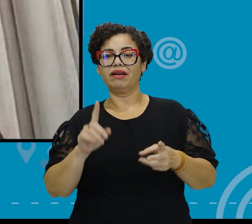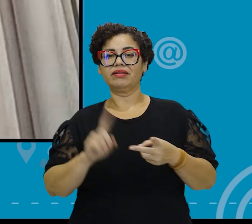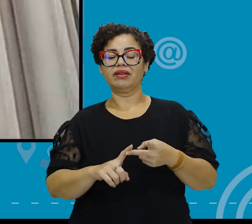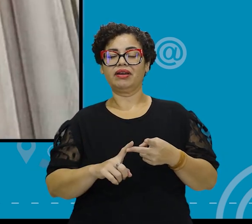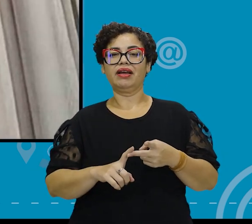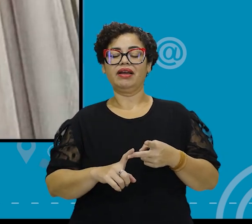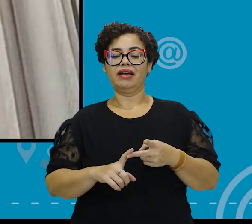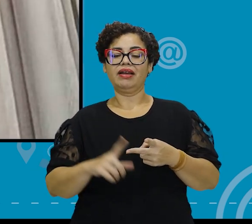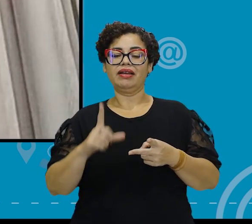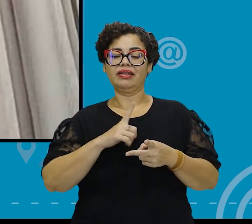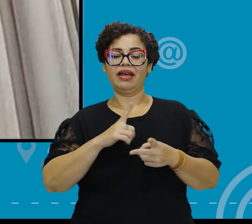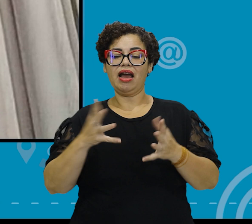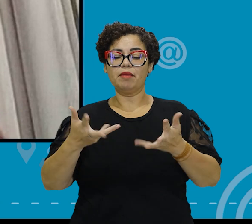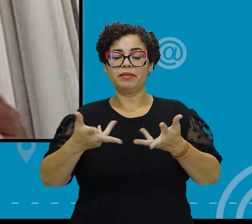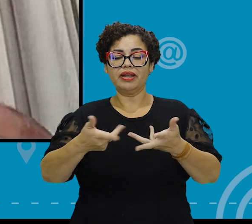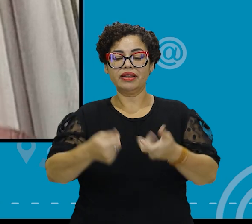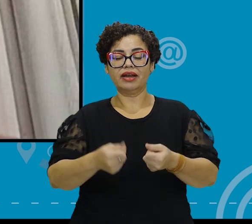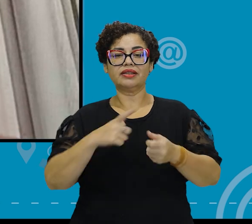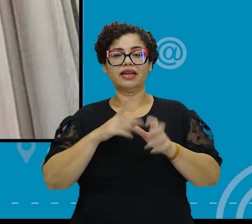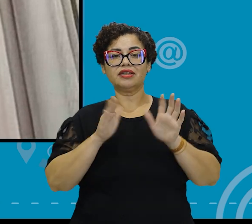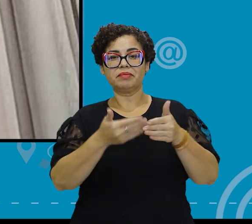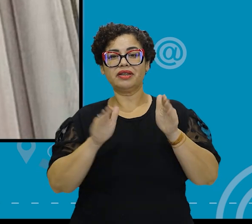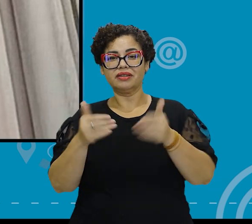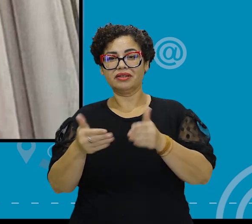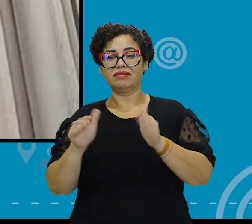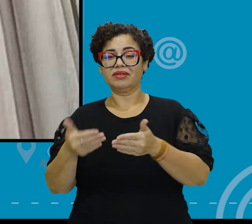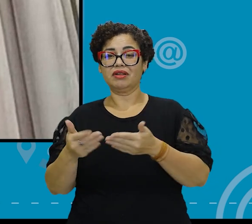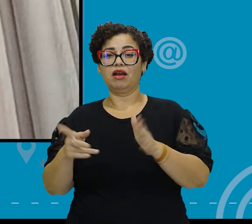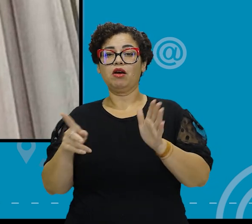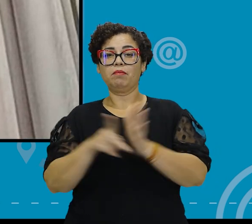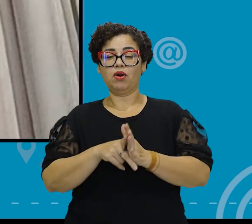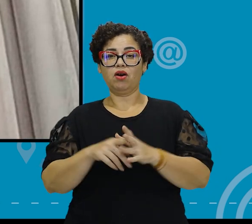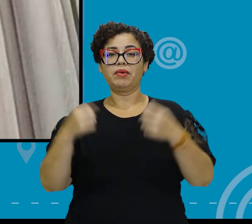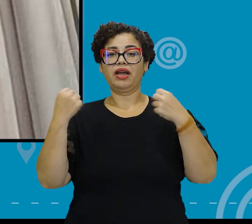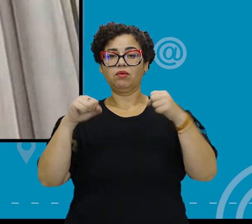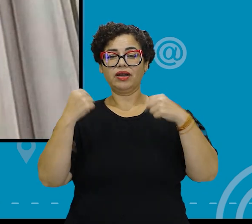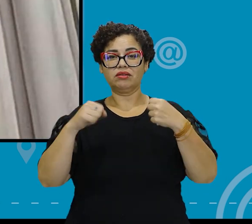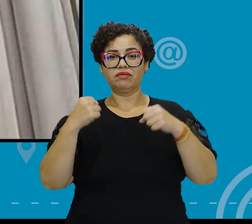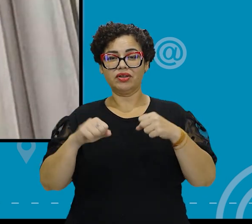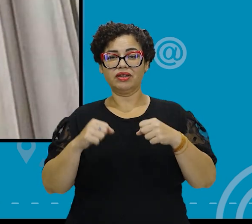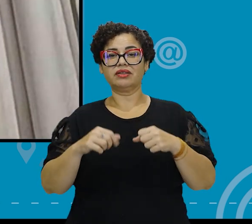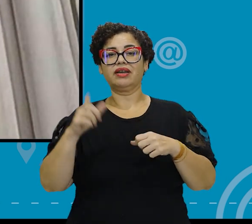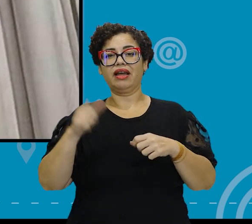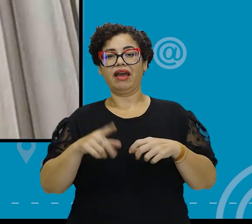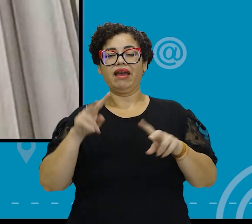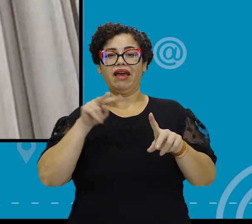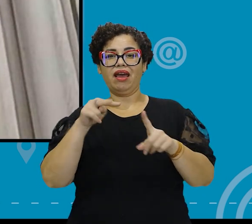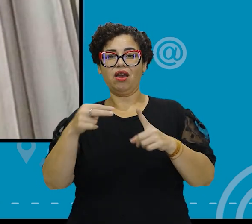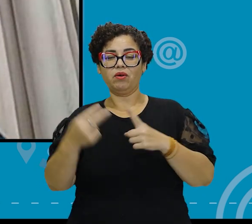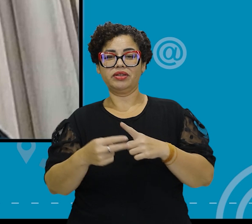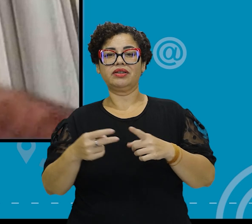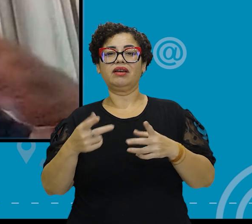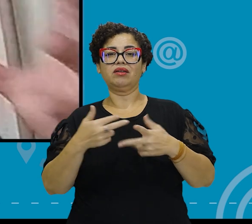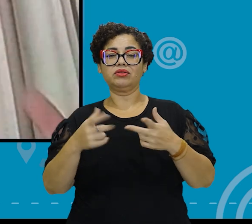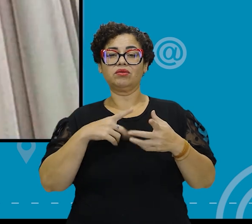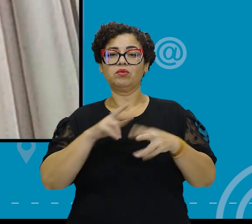lá habilidades, lá tem uma especificidade própria da educação física, que a gente tem que conhecer bastante, que é